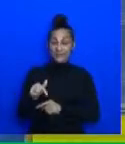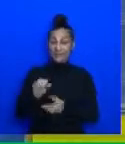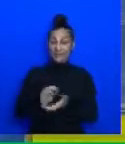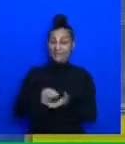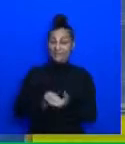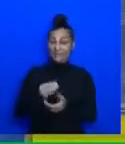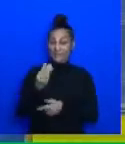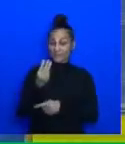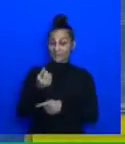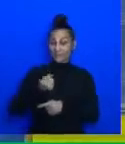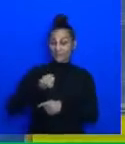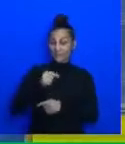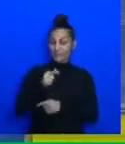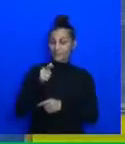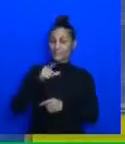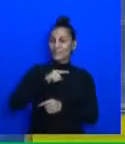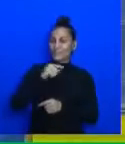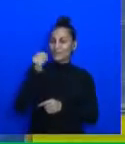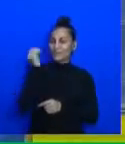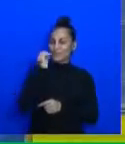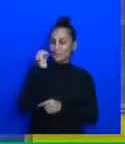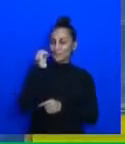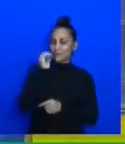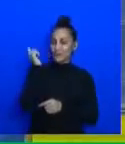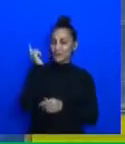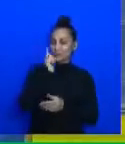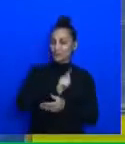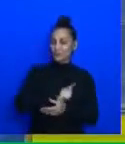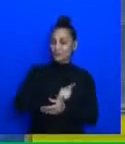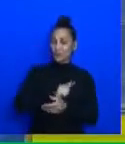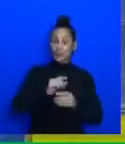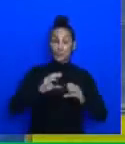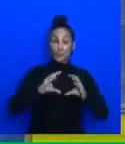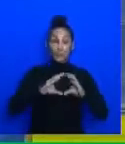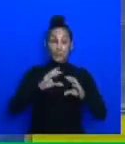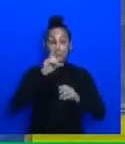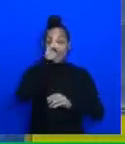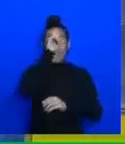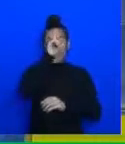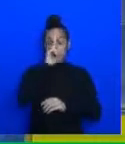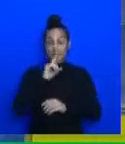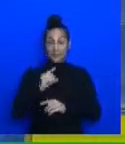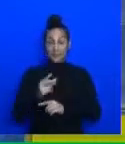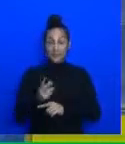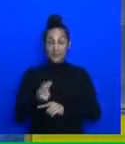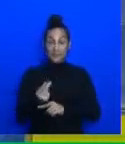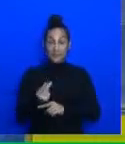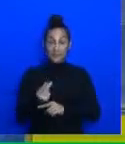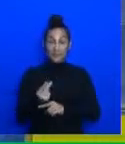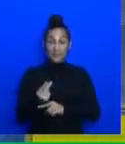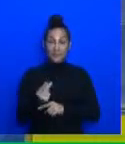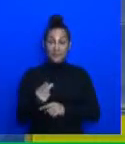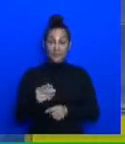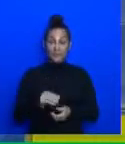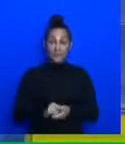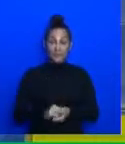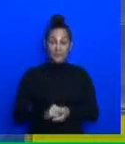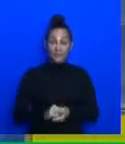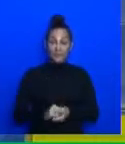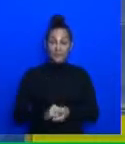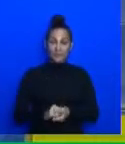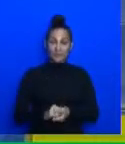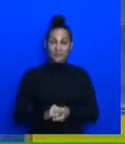Ainda faltam três números você tem chances Bola amarela número 12 amarela